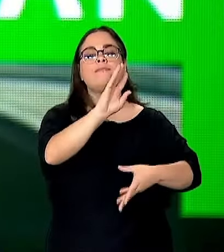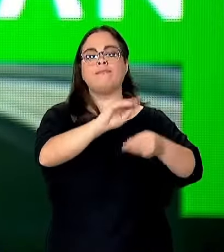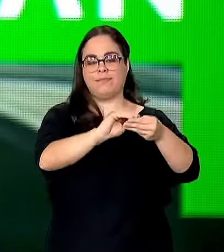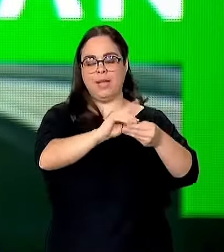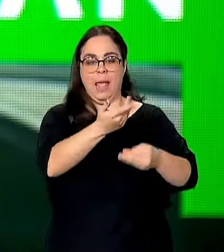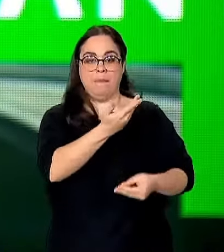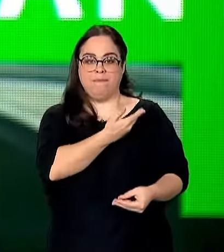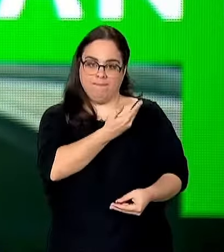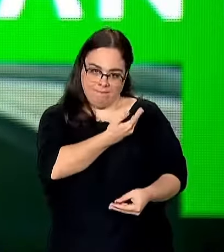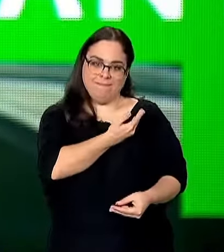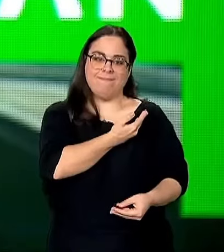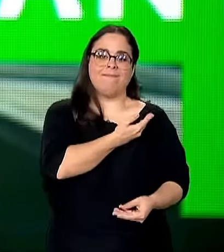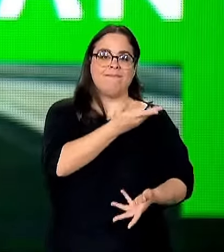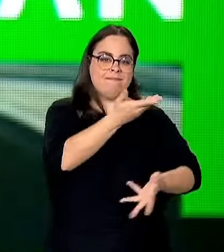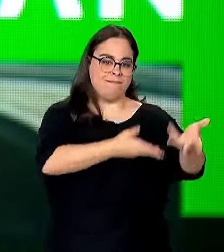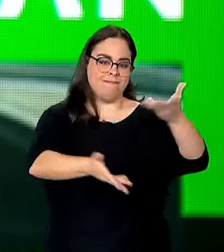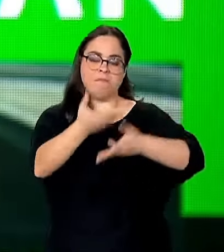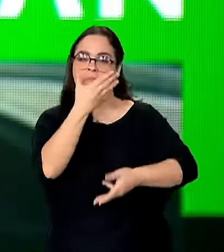companheiros e companheiras.